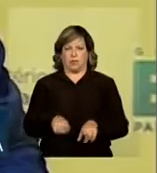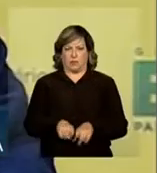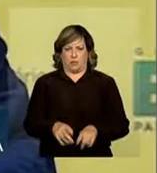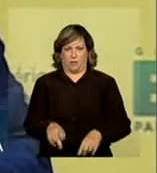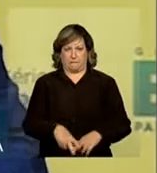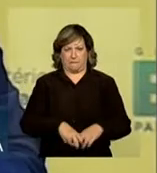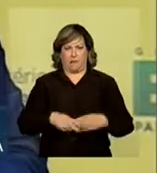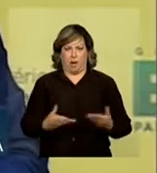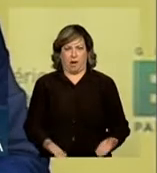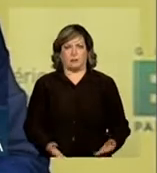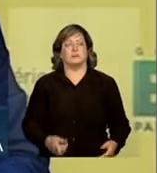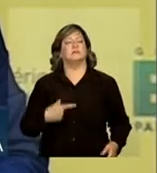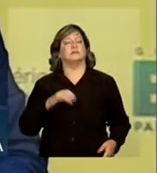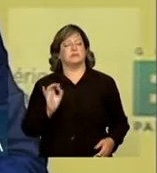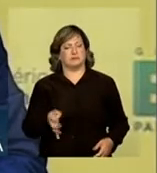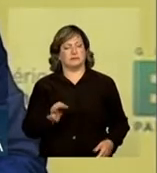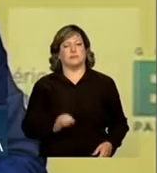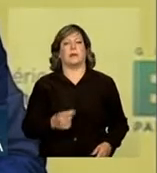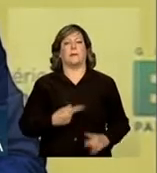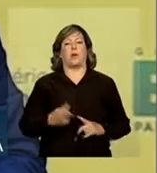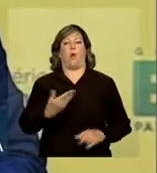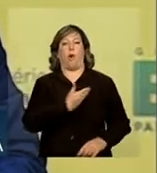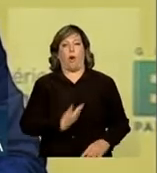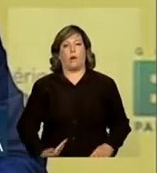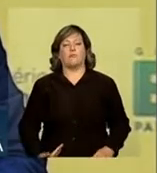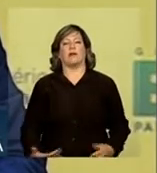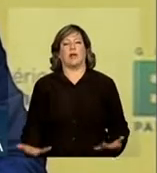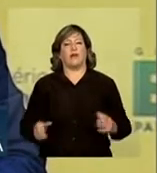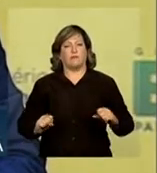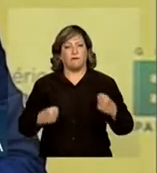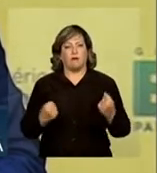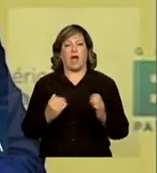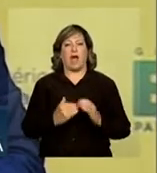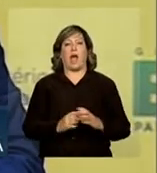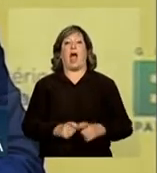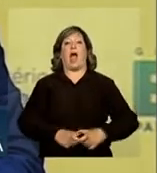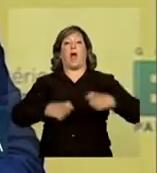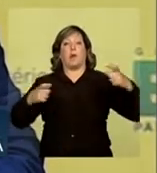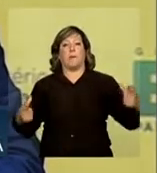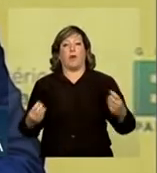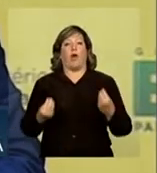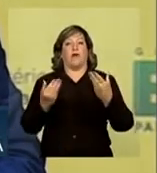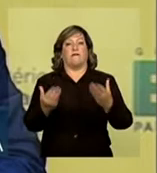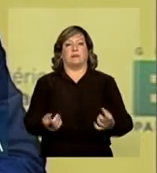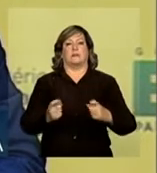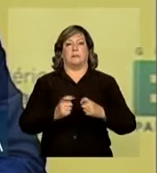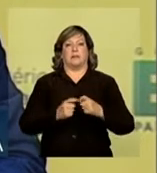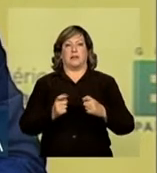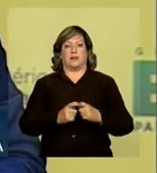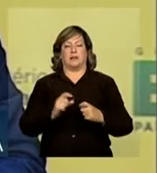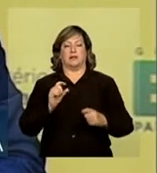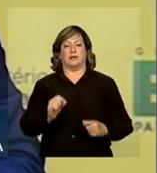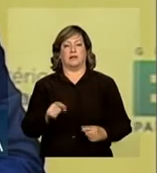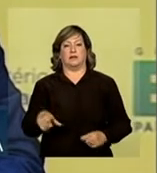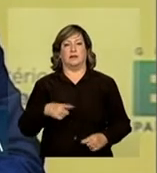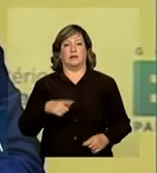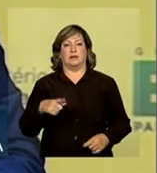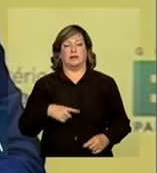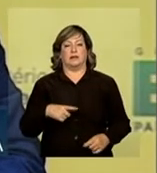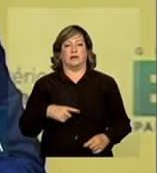isso isso tem a ver seguramente com todo esforço do governo de aumentar a oferta de médicos em caráter transitório